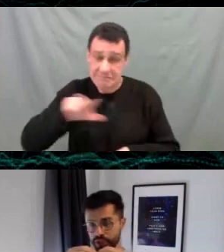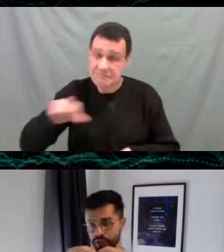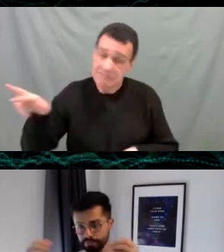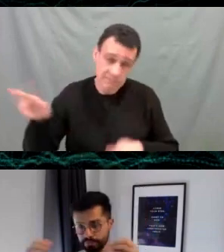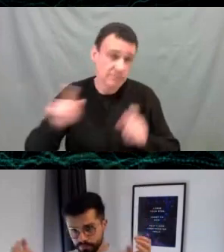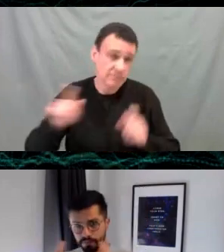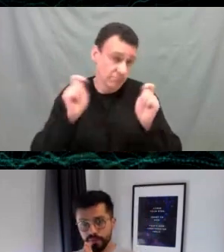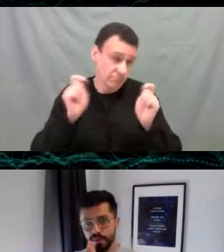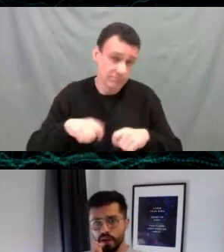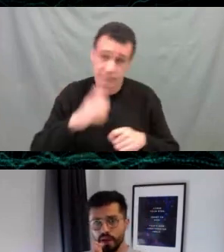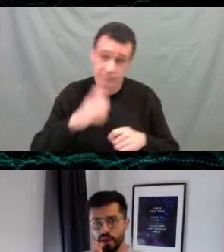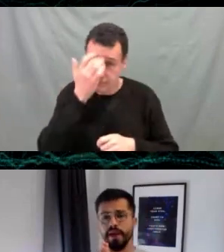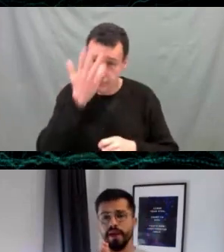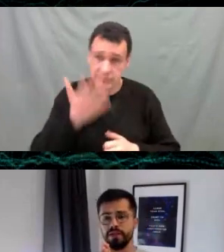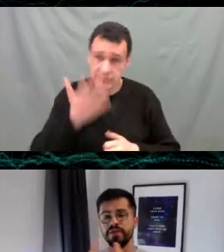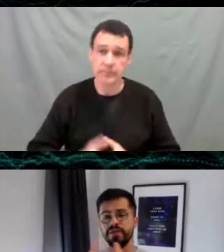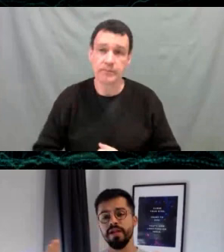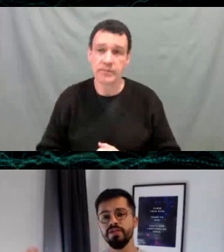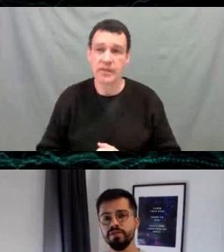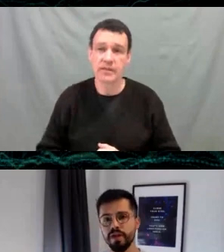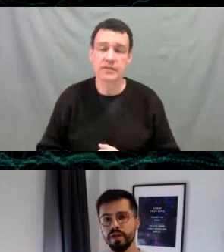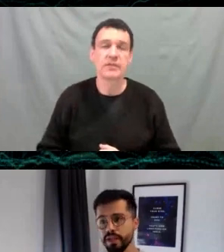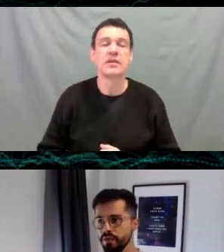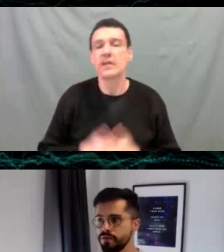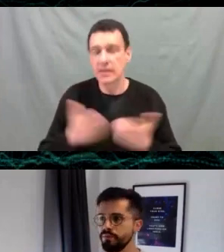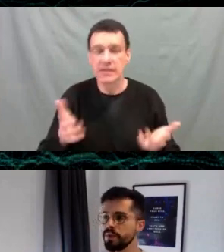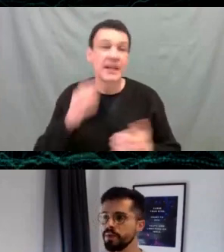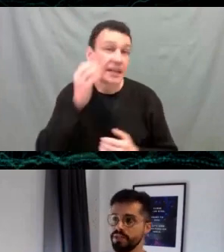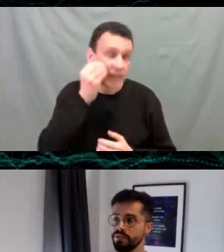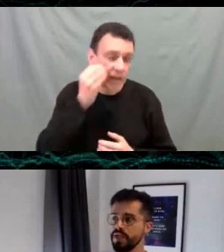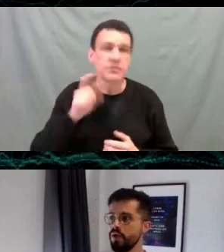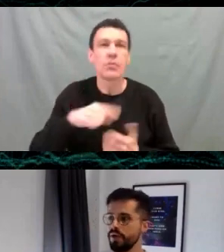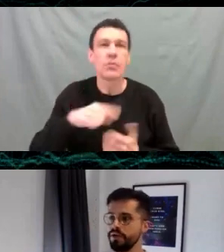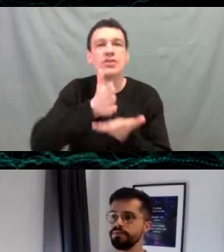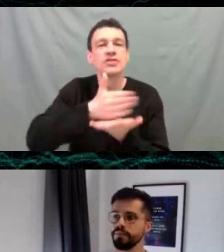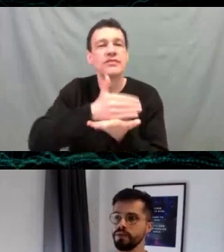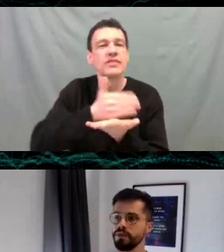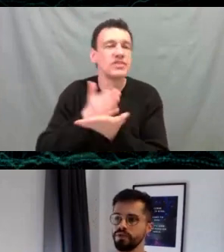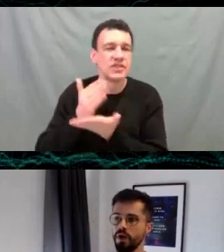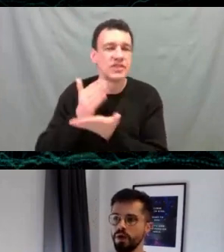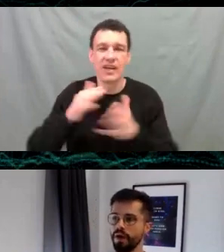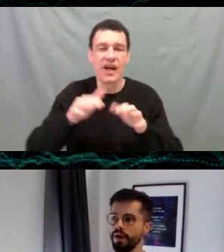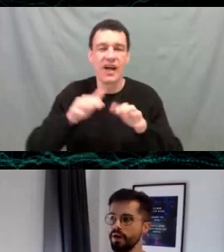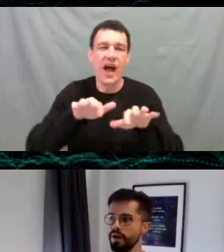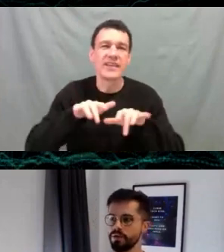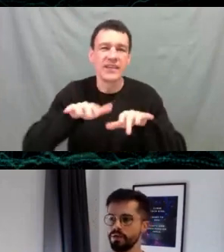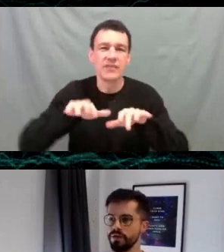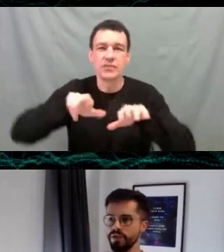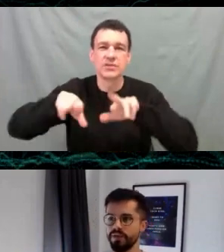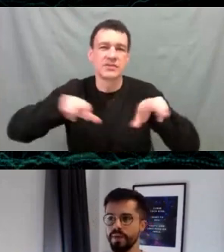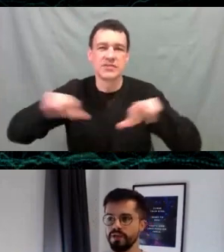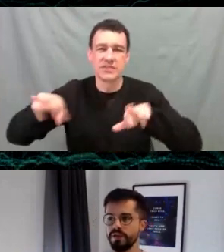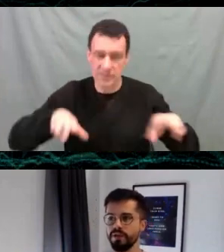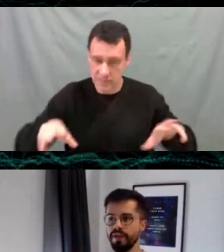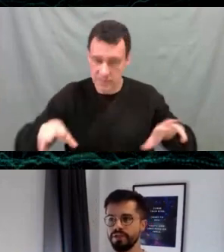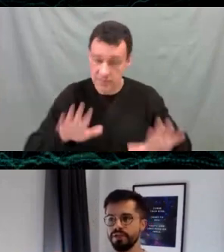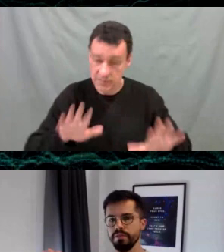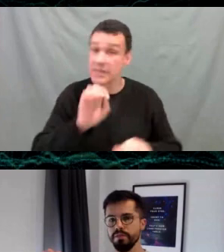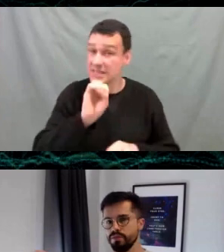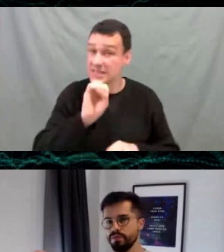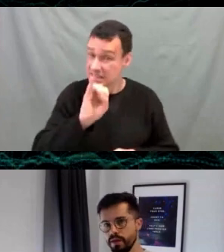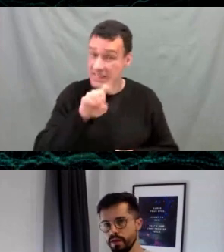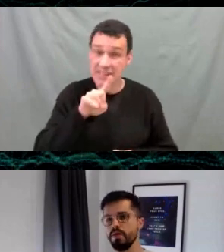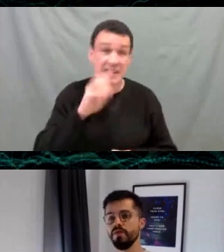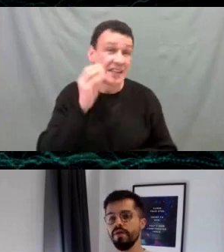cada um desse teste você pode é dividir eles diversos arquivos mas se você roda só diretamente